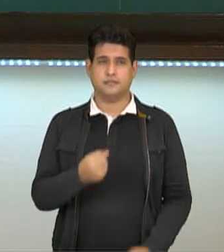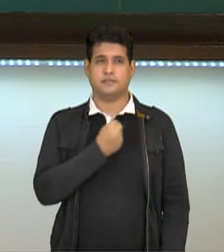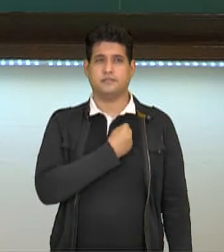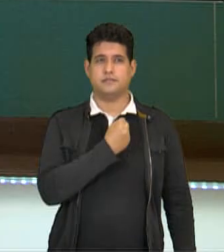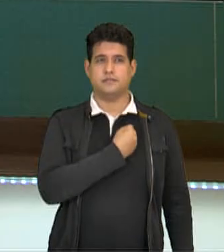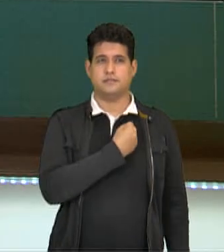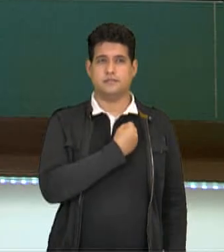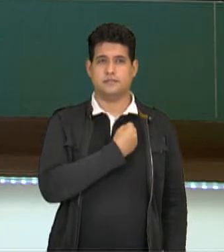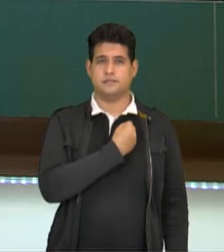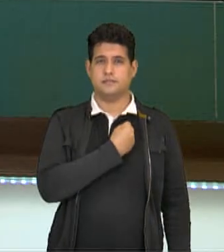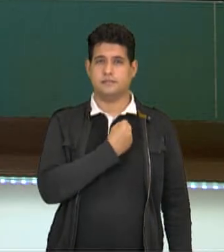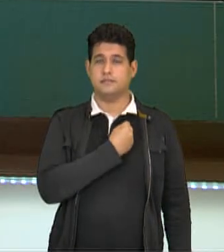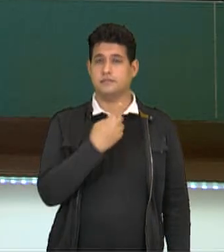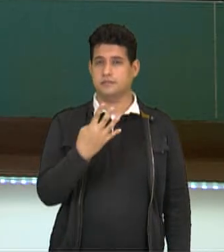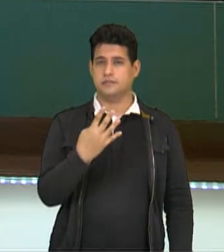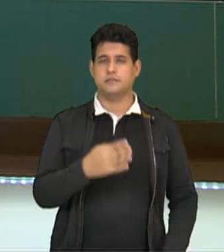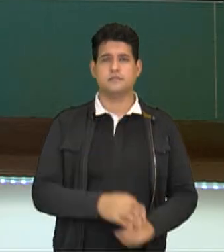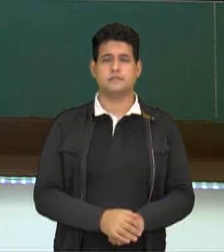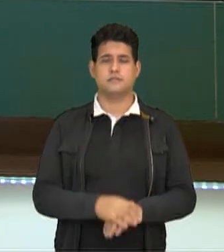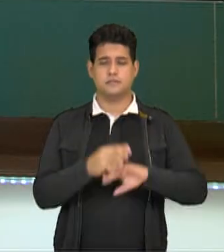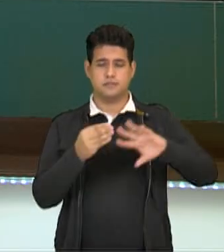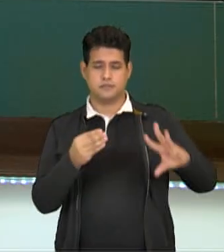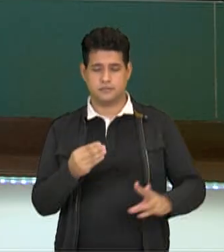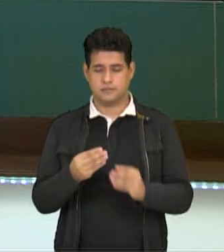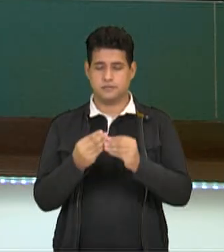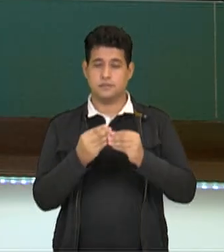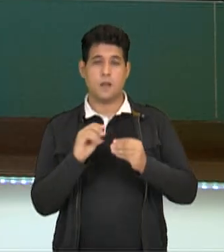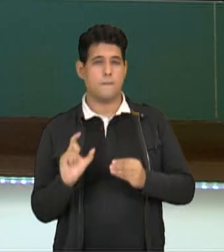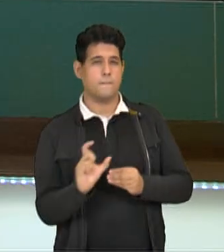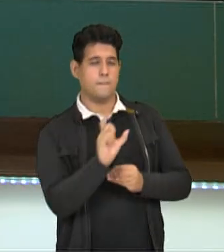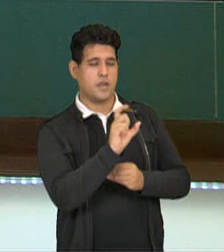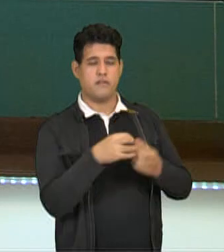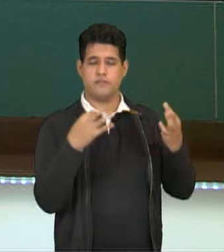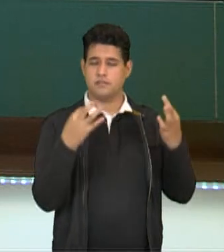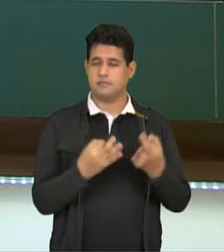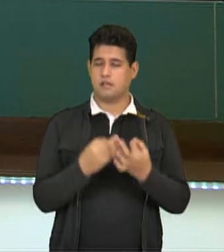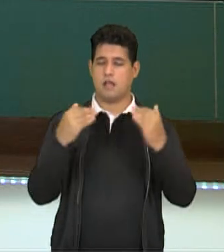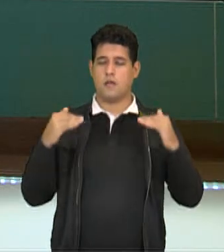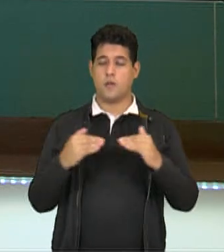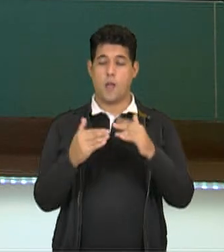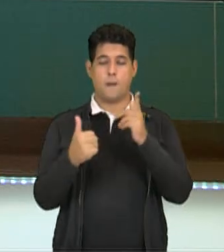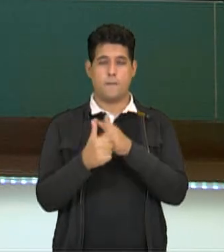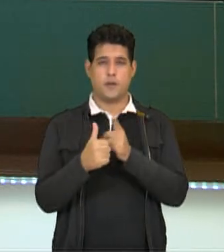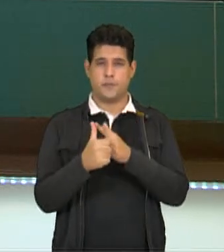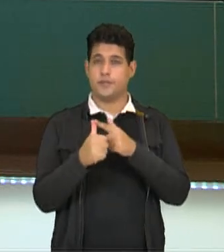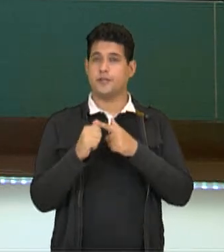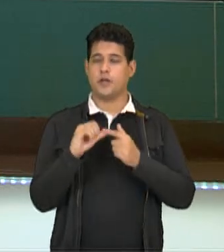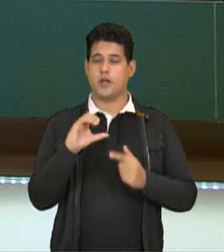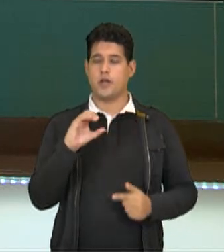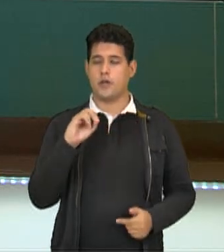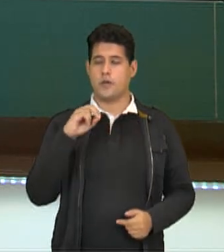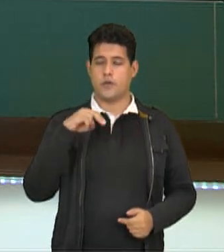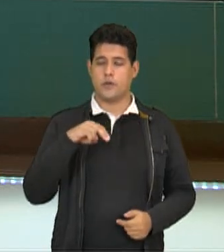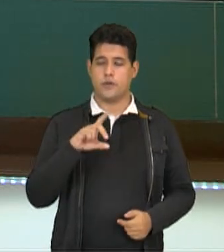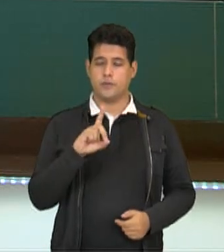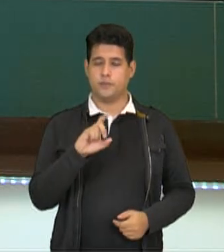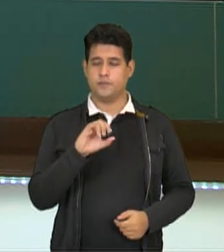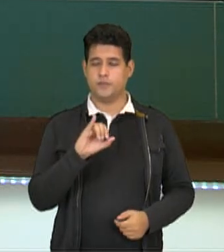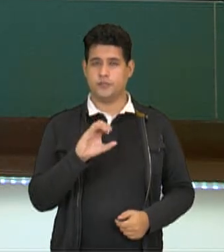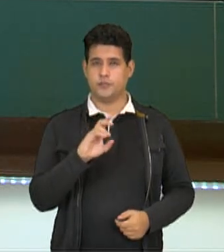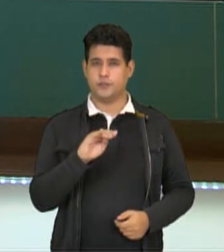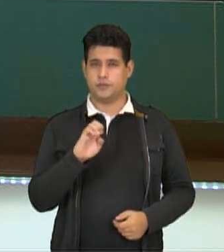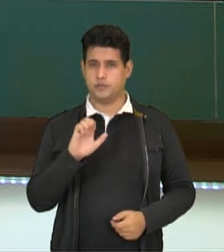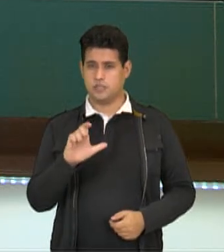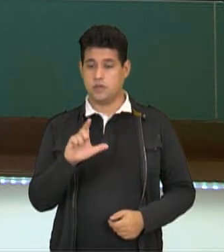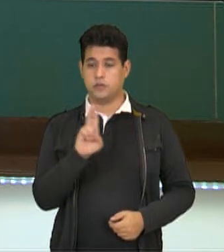4. Complete os espaços com as palavras adequadas de acordo com a primeira condicional. Então, mais uma vez, nós vamos